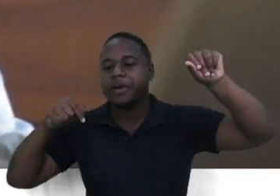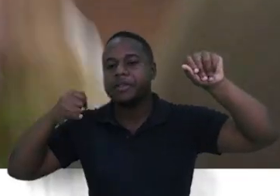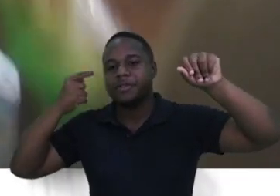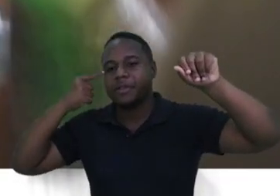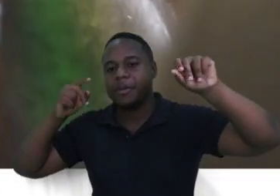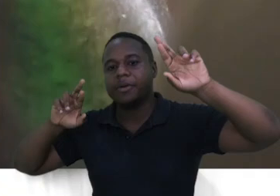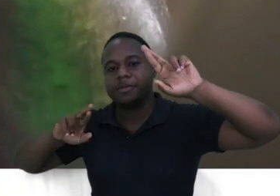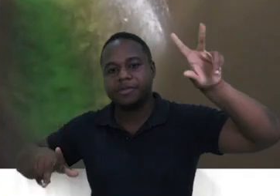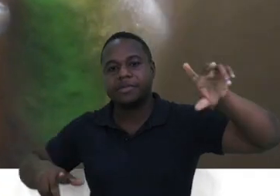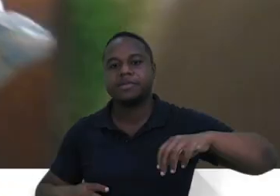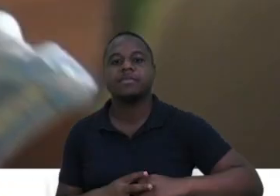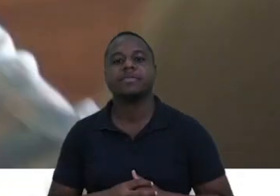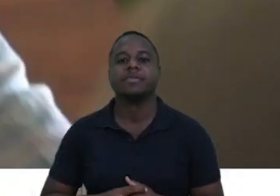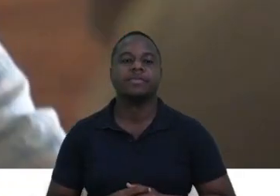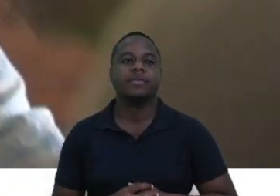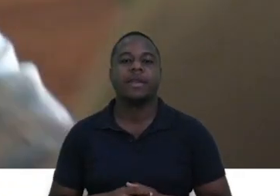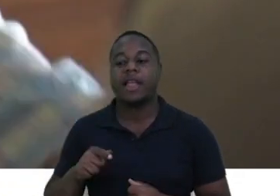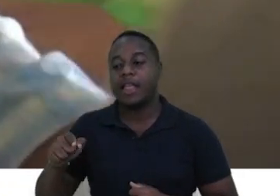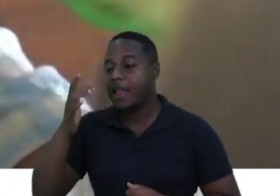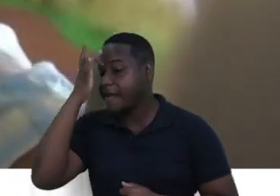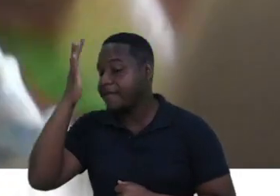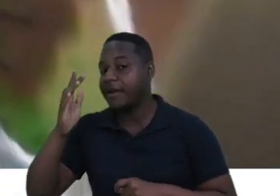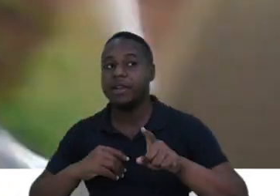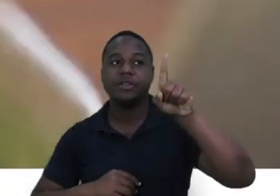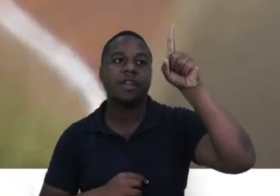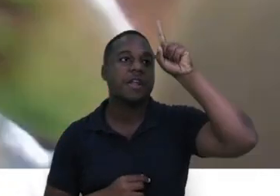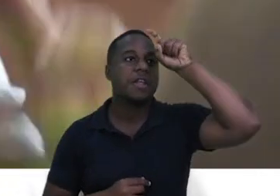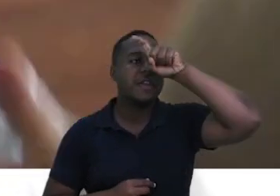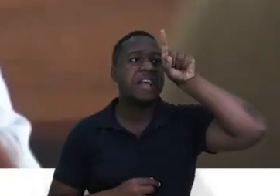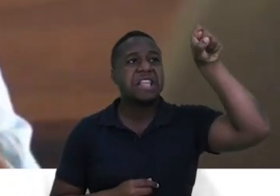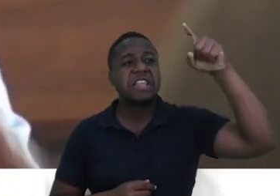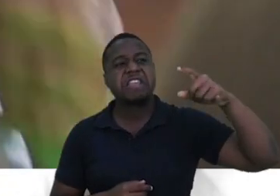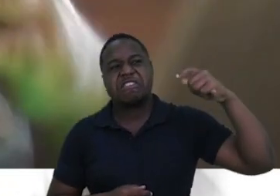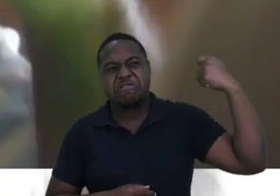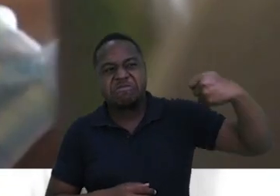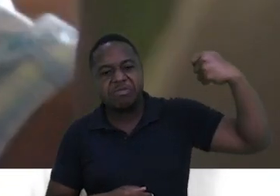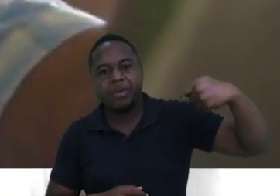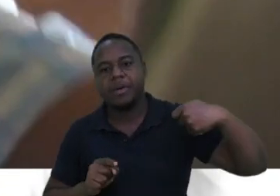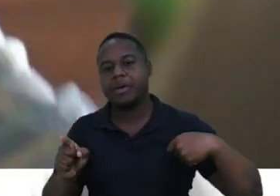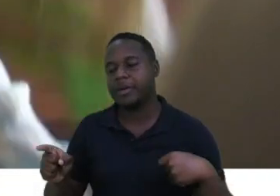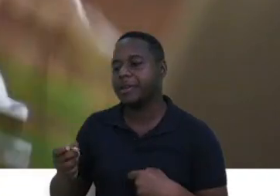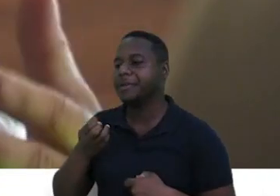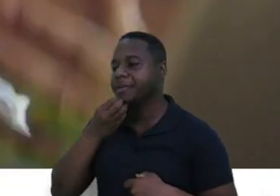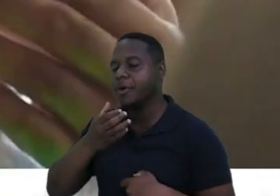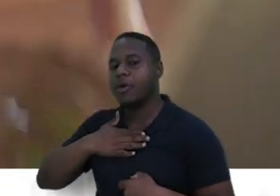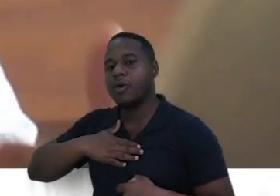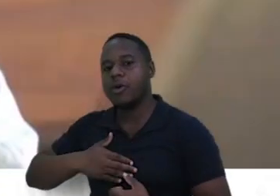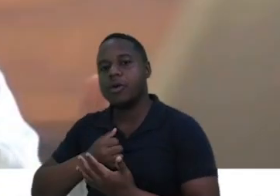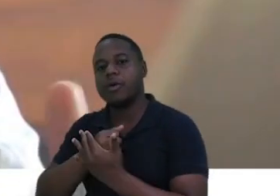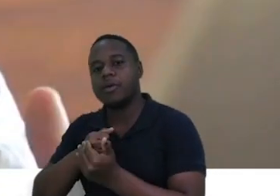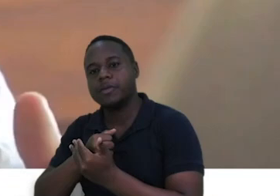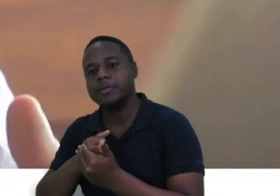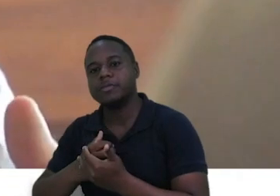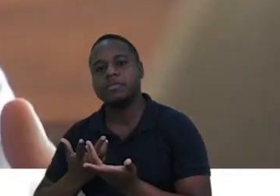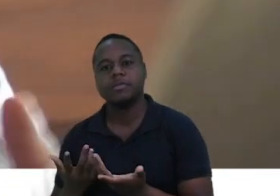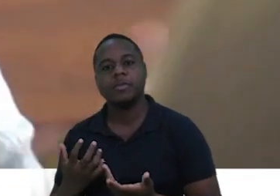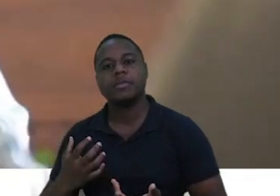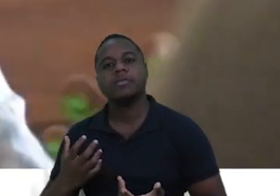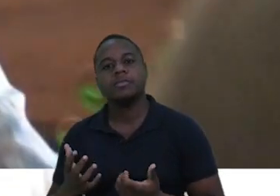As culturas, né? A dificuldade que você teve de chegar lá e ser reprimido para aquela coisa toda. Já vai para o Japão, já o tratamento já é diferente.